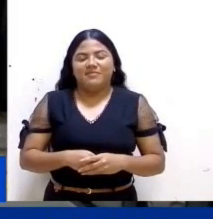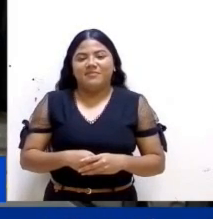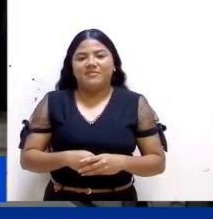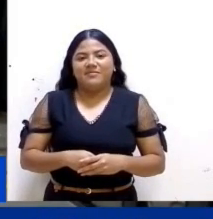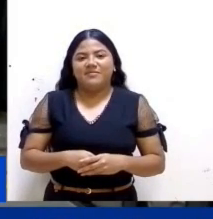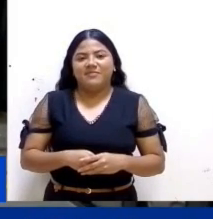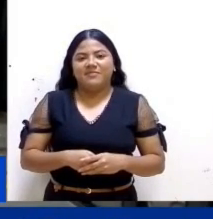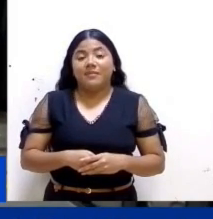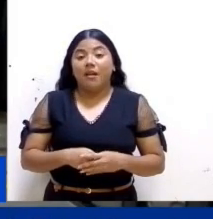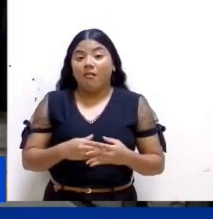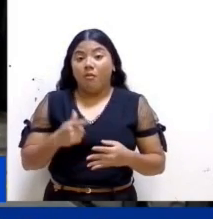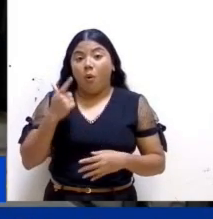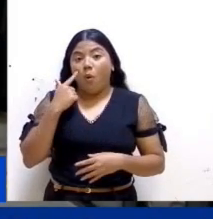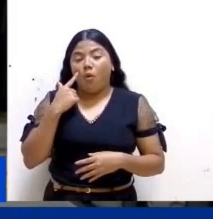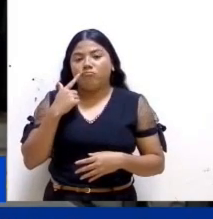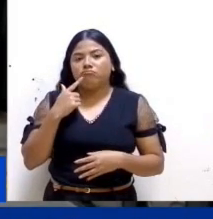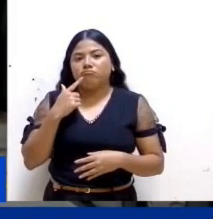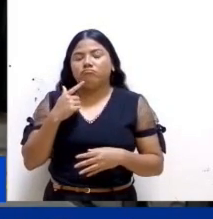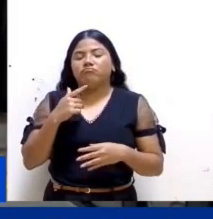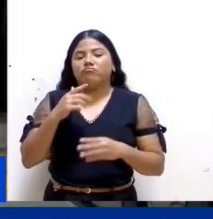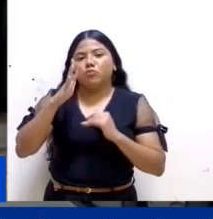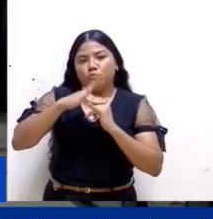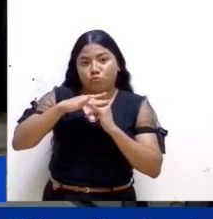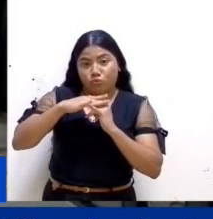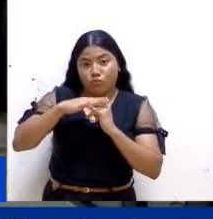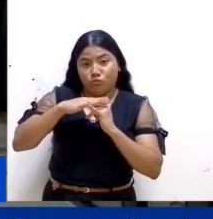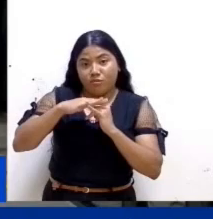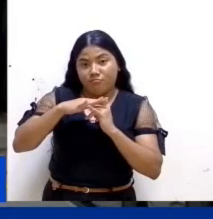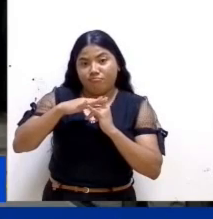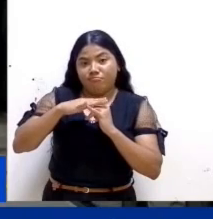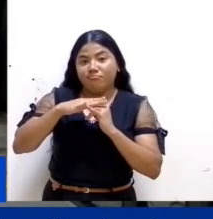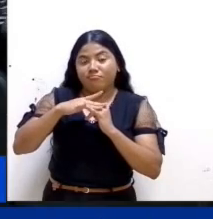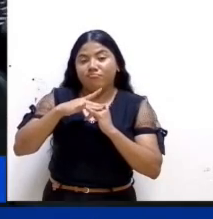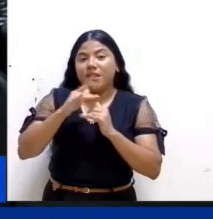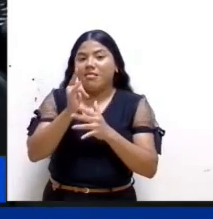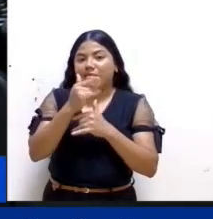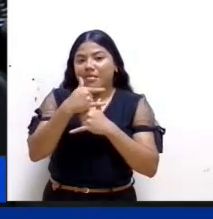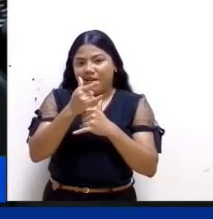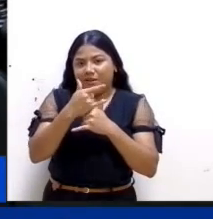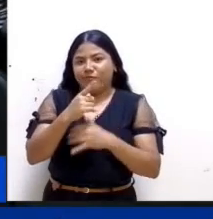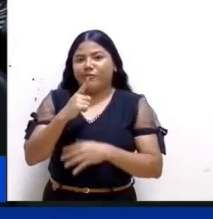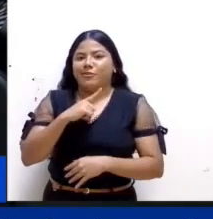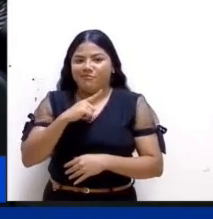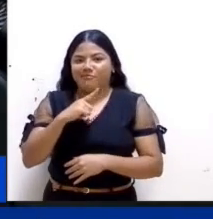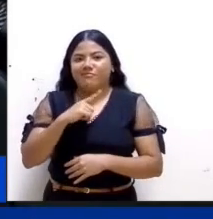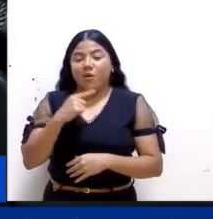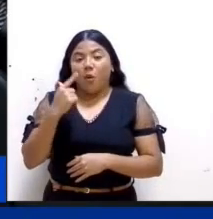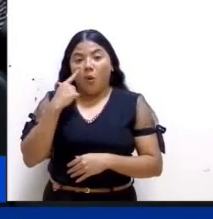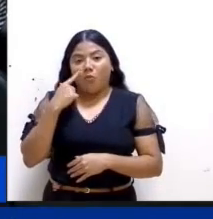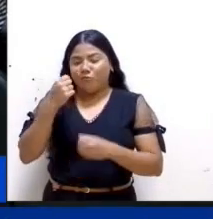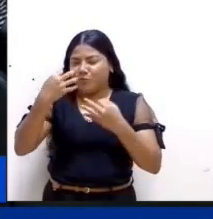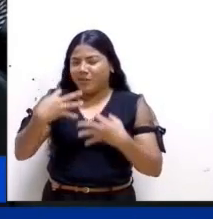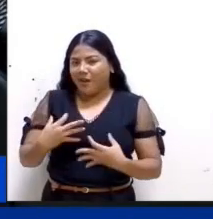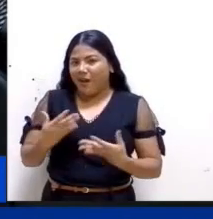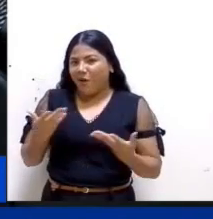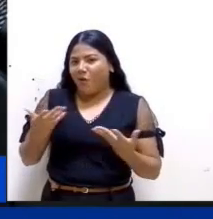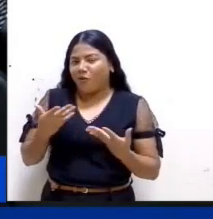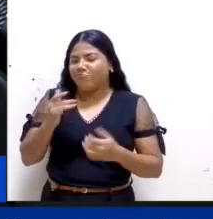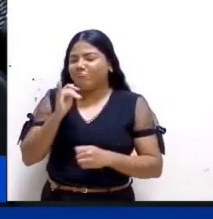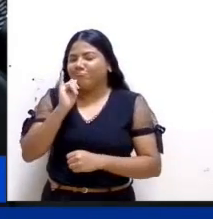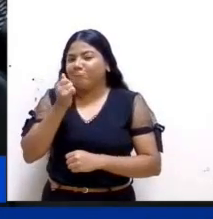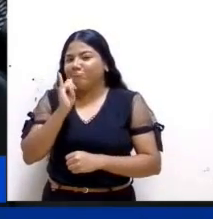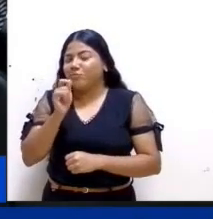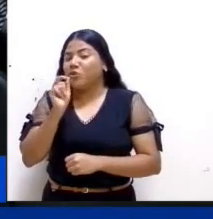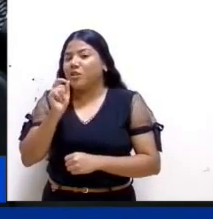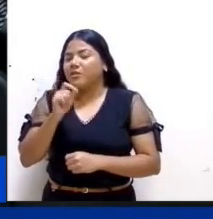Tá sendo gravado, né? Tá passando no YouTube, né? Vou contar. Meu marido, na verdade não é meu marido,